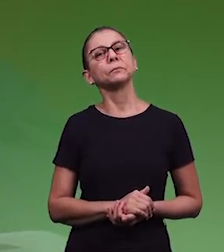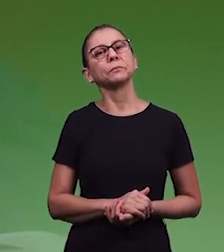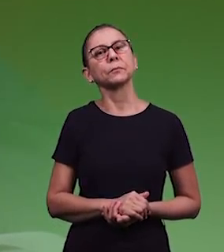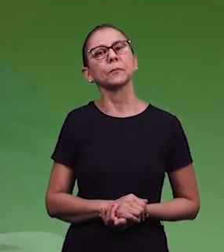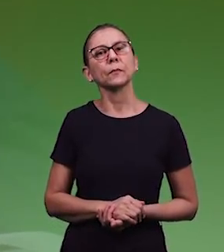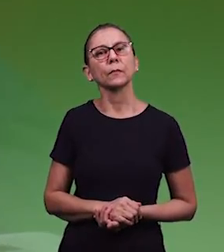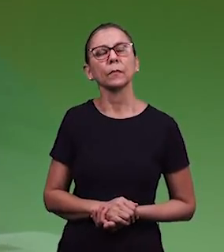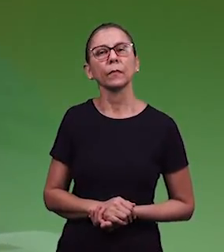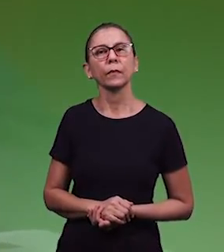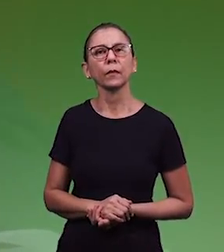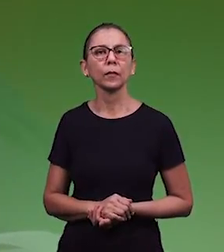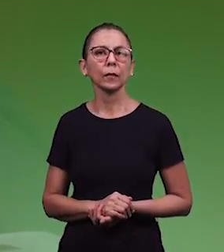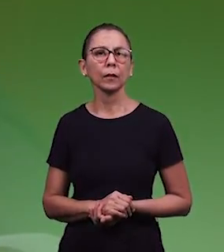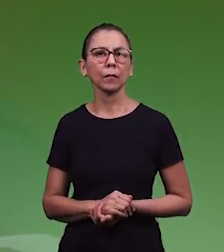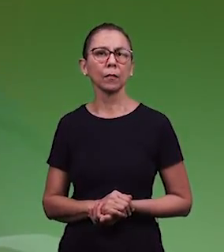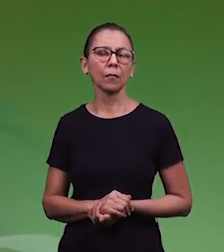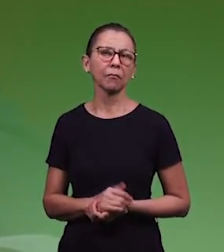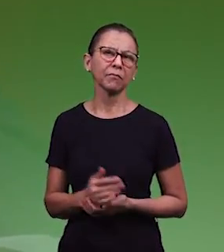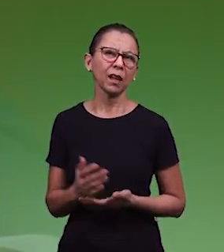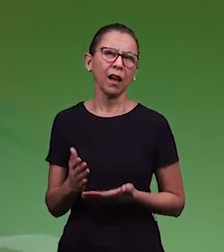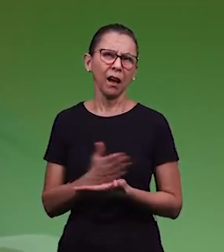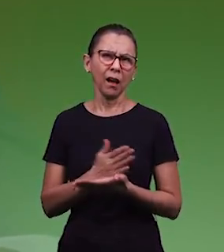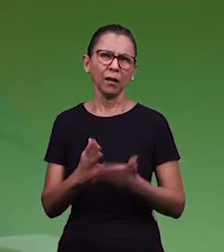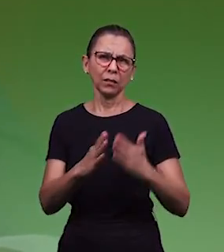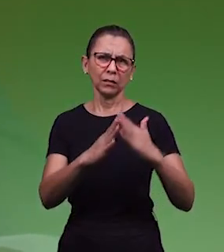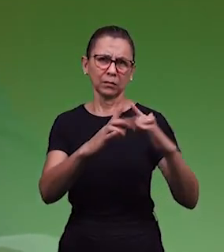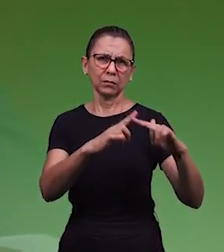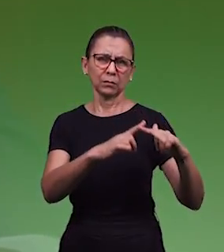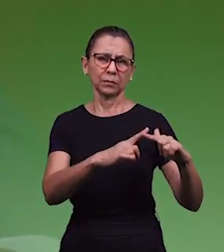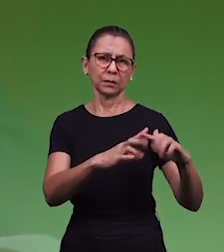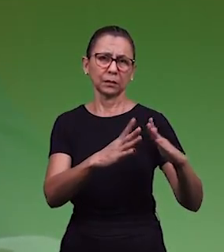em algumas ocasiões, algumas igrejas,